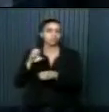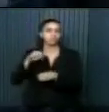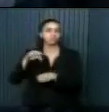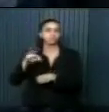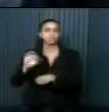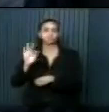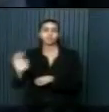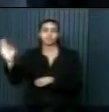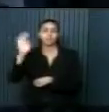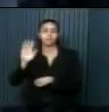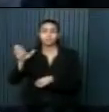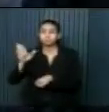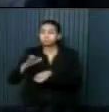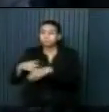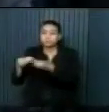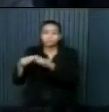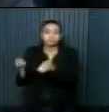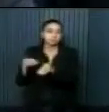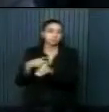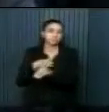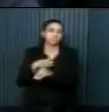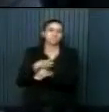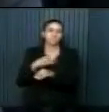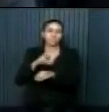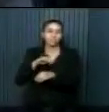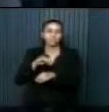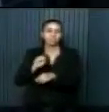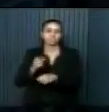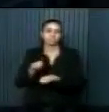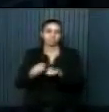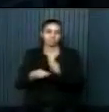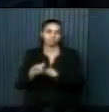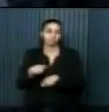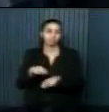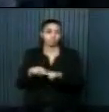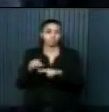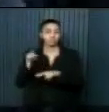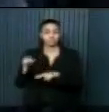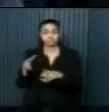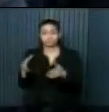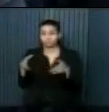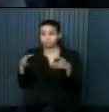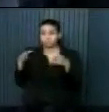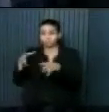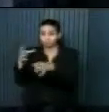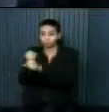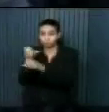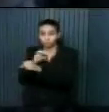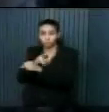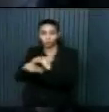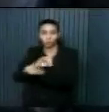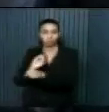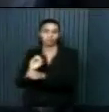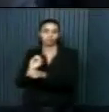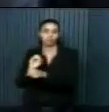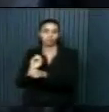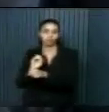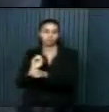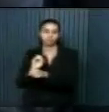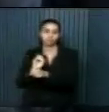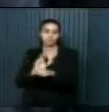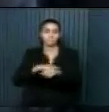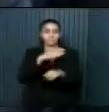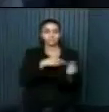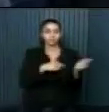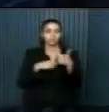federados mais prejudicados com toda essa crise econômica, exatamente por essa concentração de recursos na União em detrimento dos estados